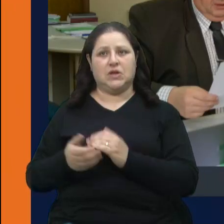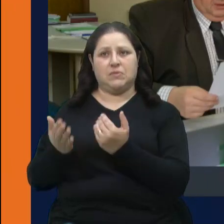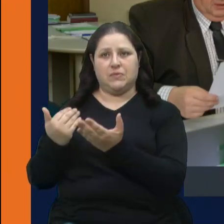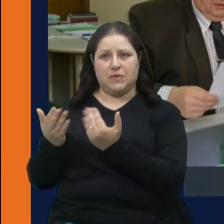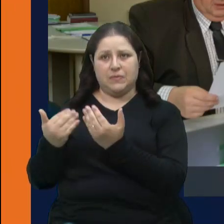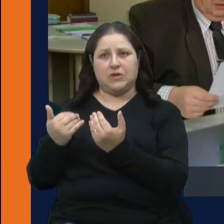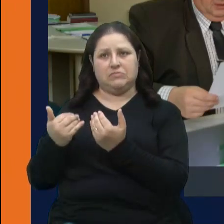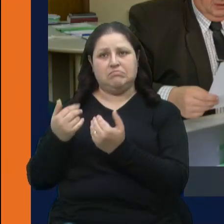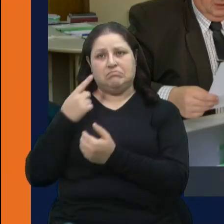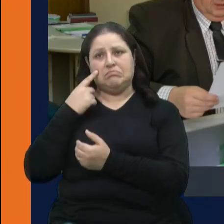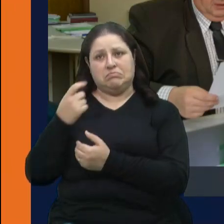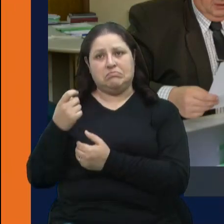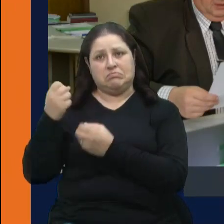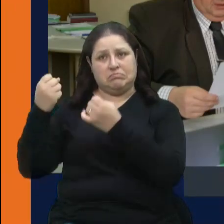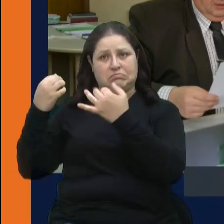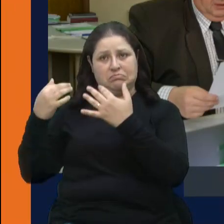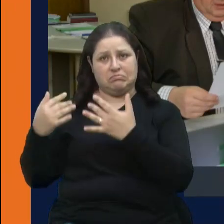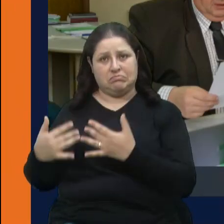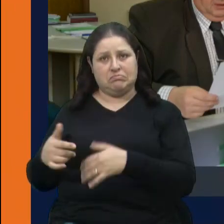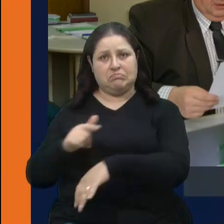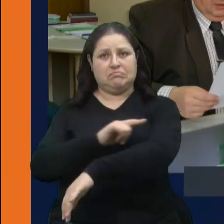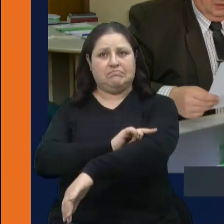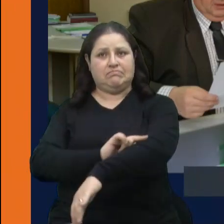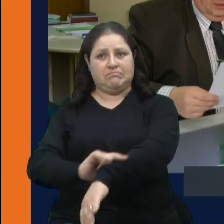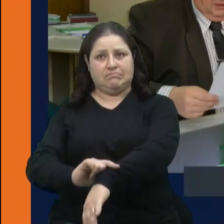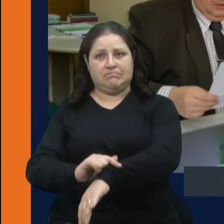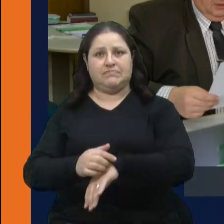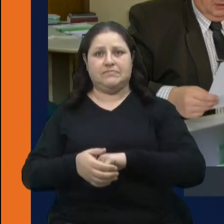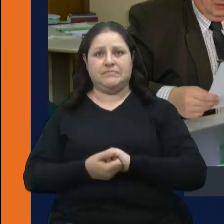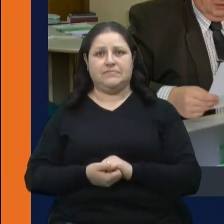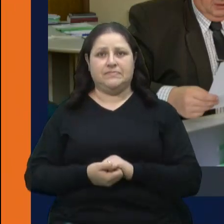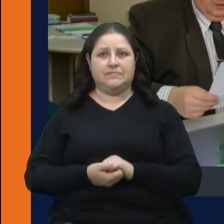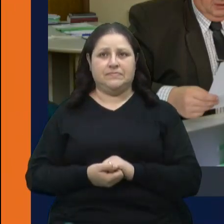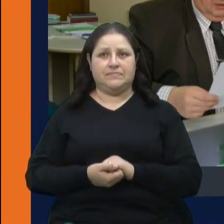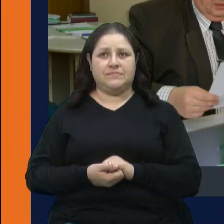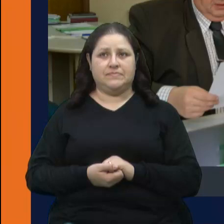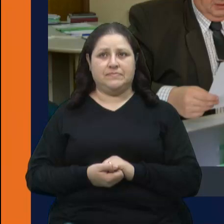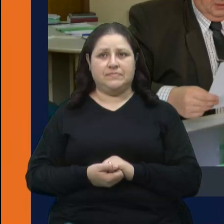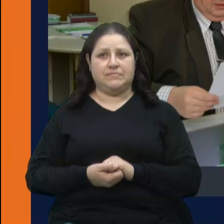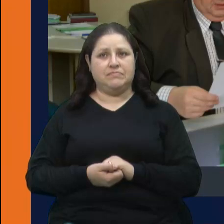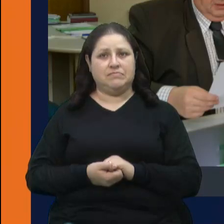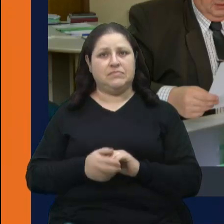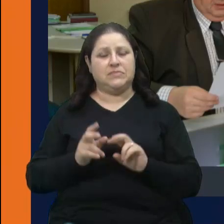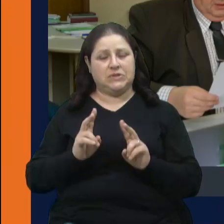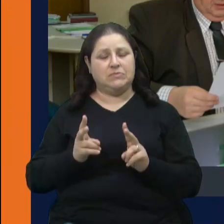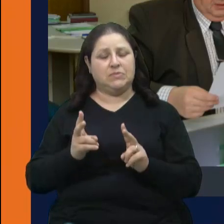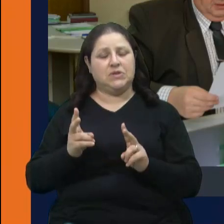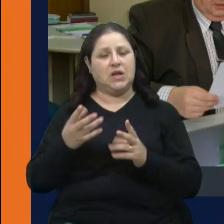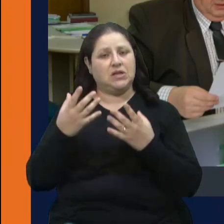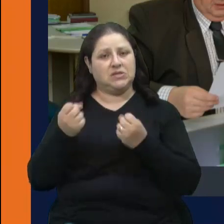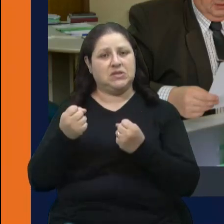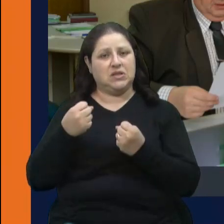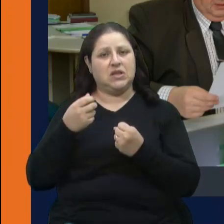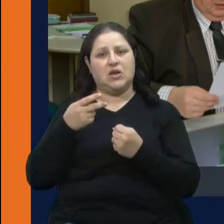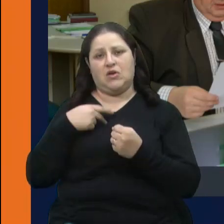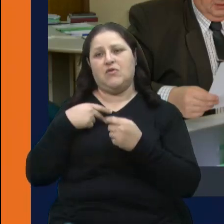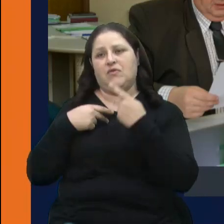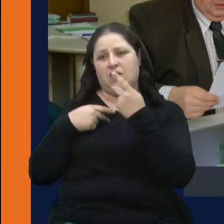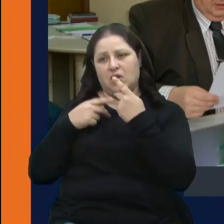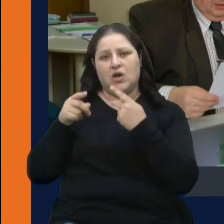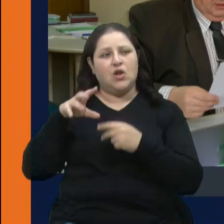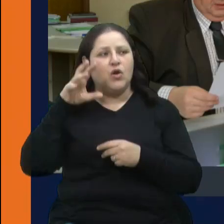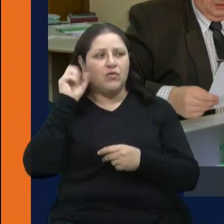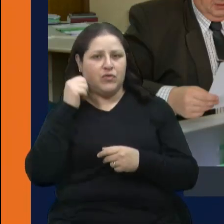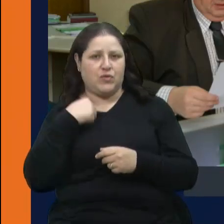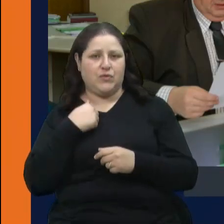contas muito interessante, muito educado, por sinal, muito disposto a ouvir. E, na ocasião, eu